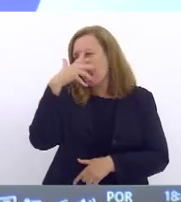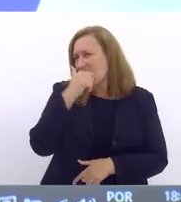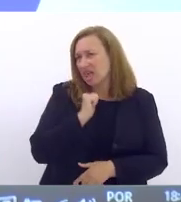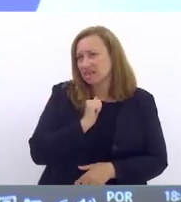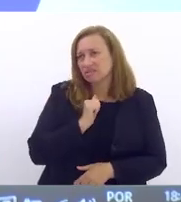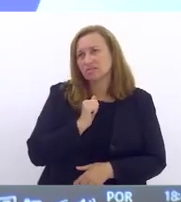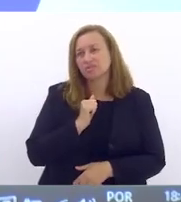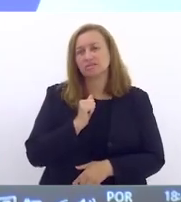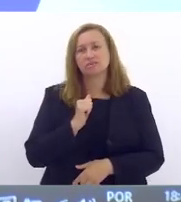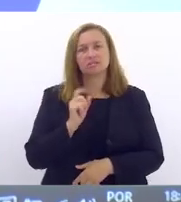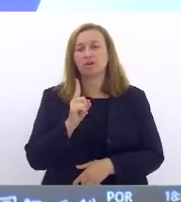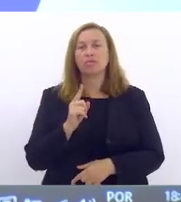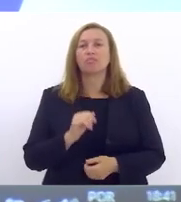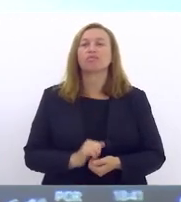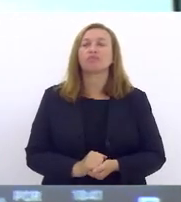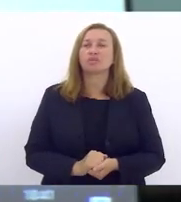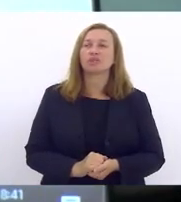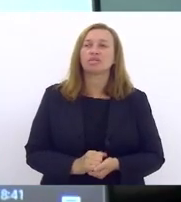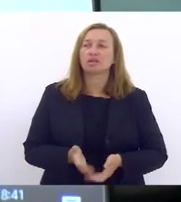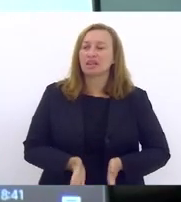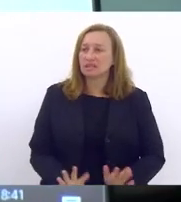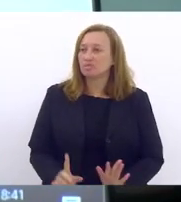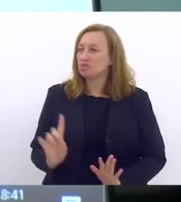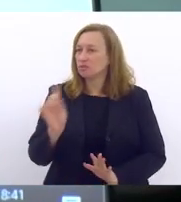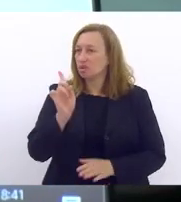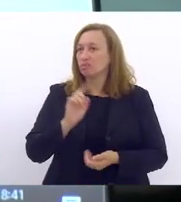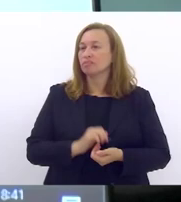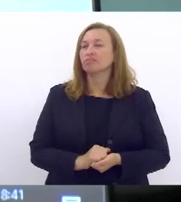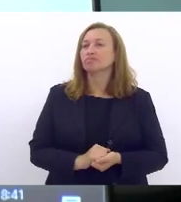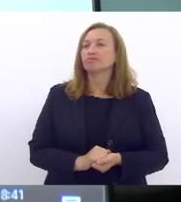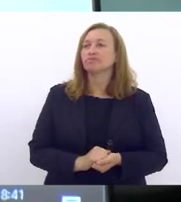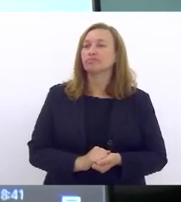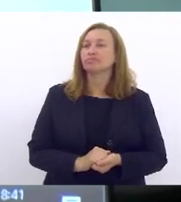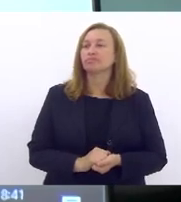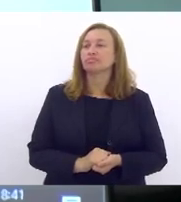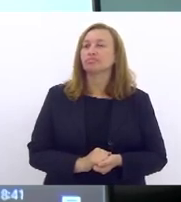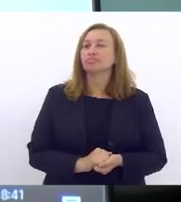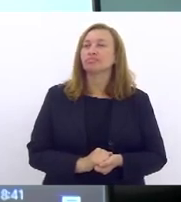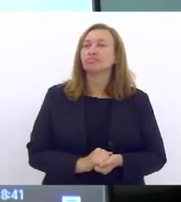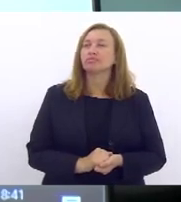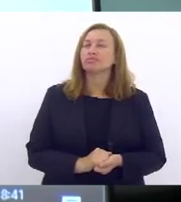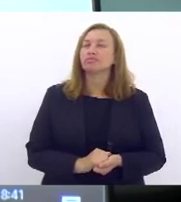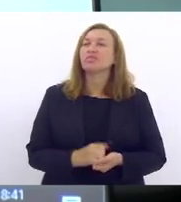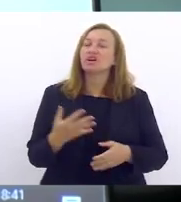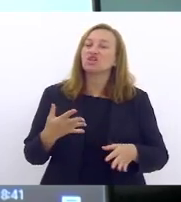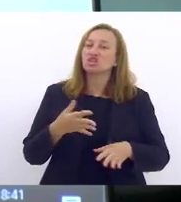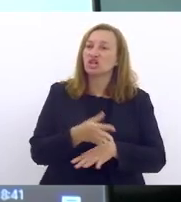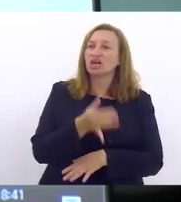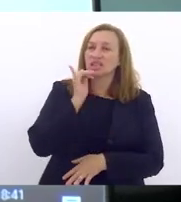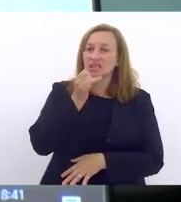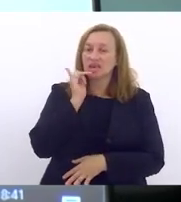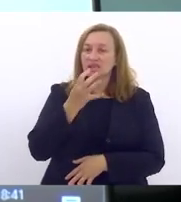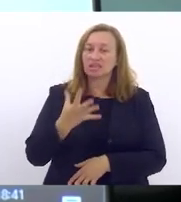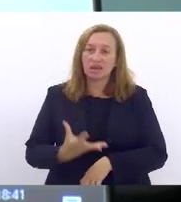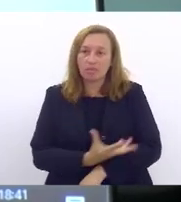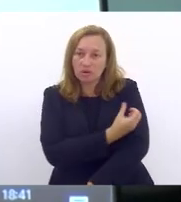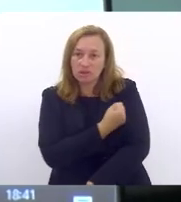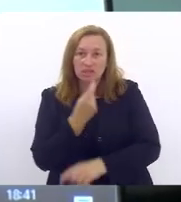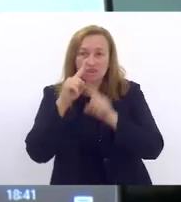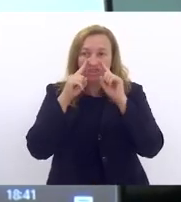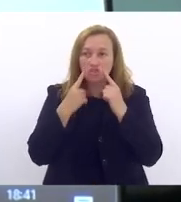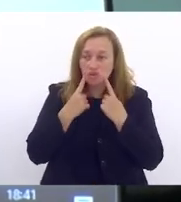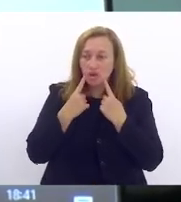romantizando o trabalho da doula, não. Nem o nascimento. Né? Para isso dar certo, para a gente chegar nesses relatos que nos emocionam, a gente